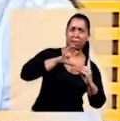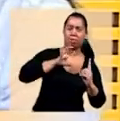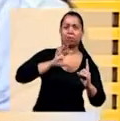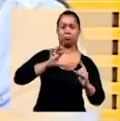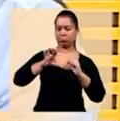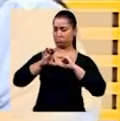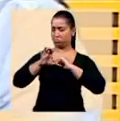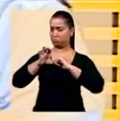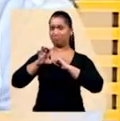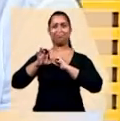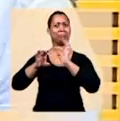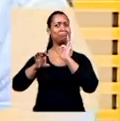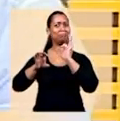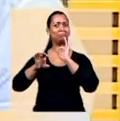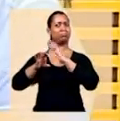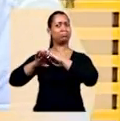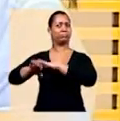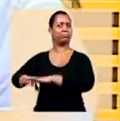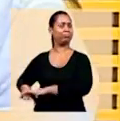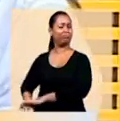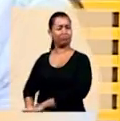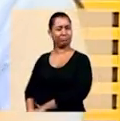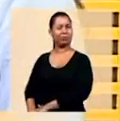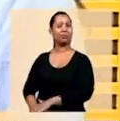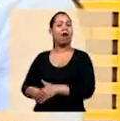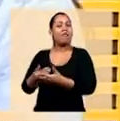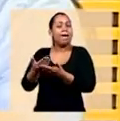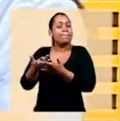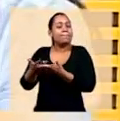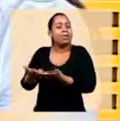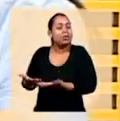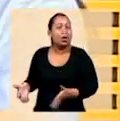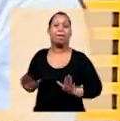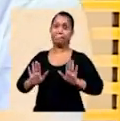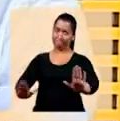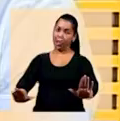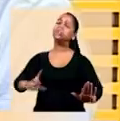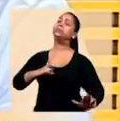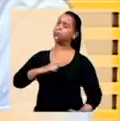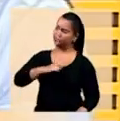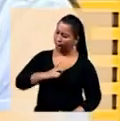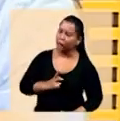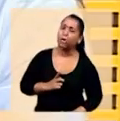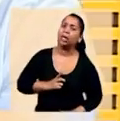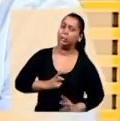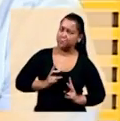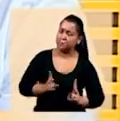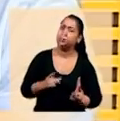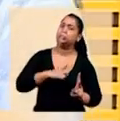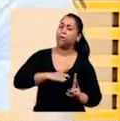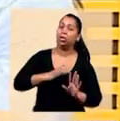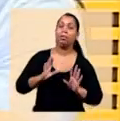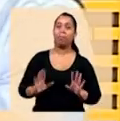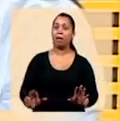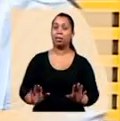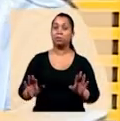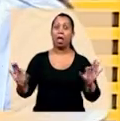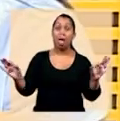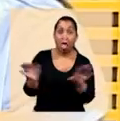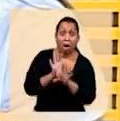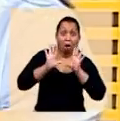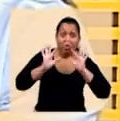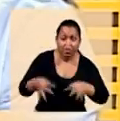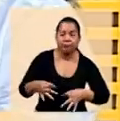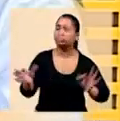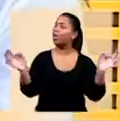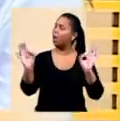cercado de uma agressão. Isso não acontece, né? Então vem perdendo força, mas ainda existe e eu acredito que não vai deixar de